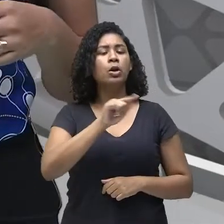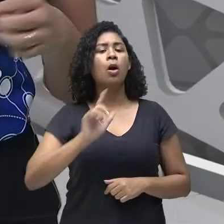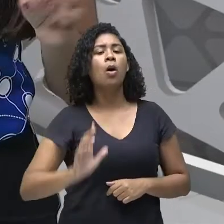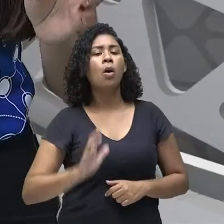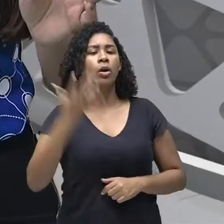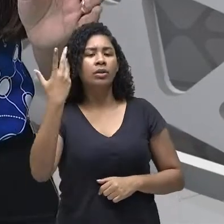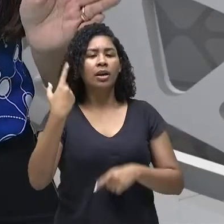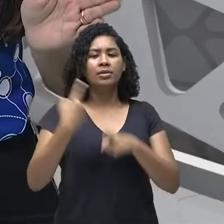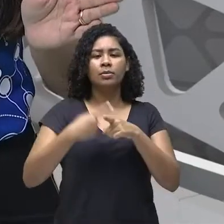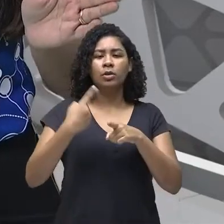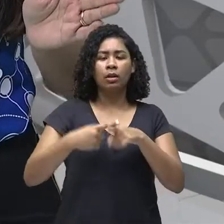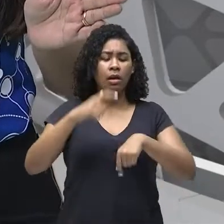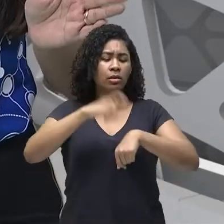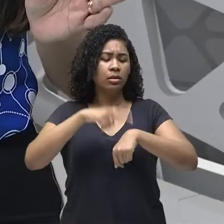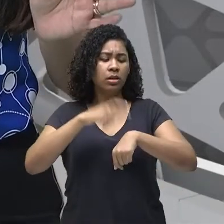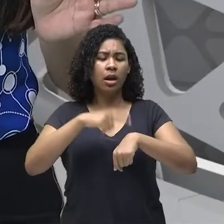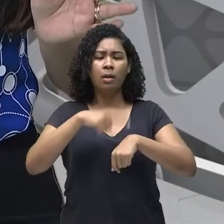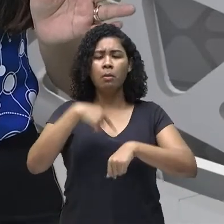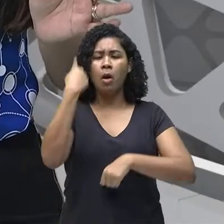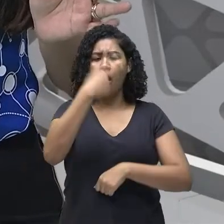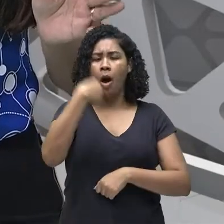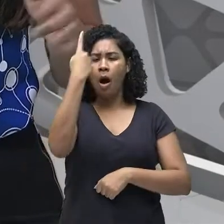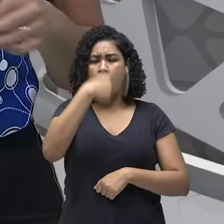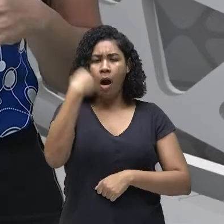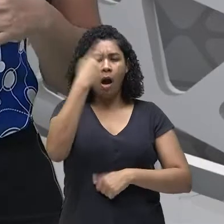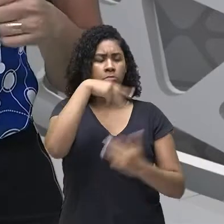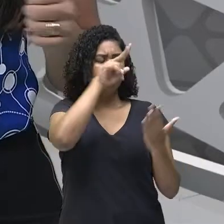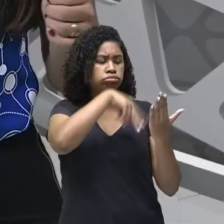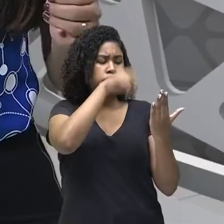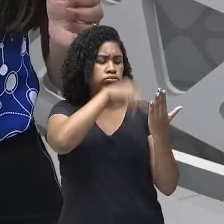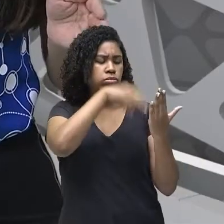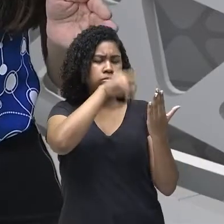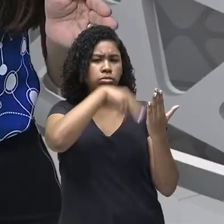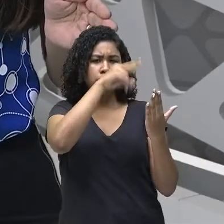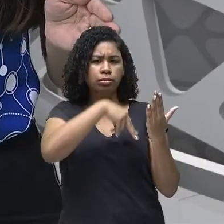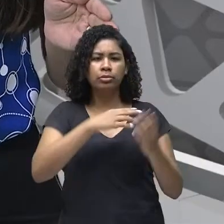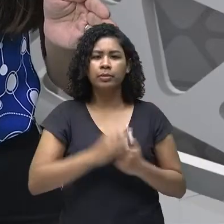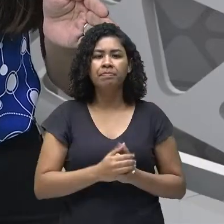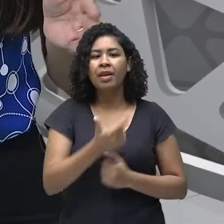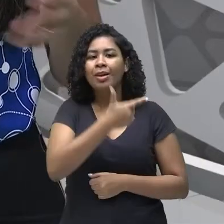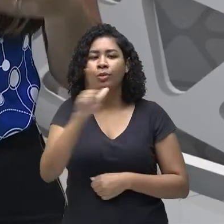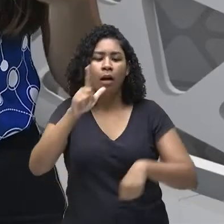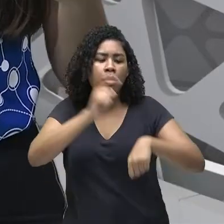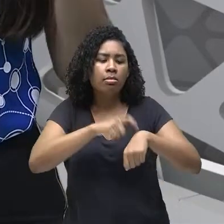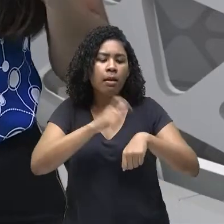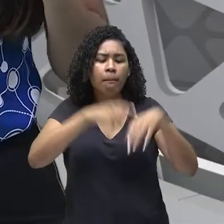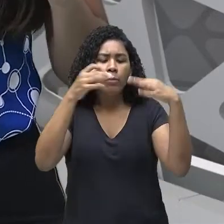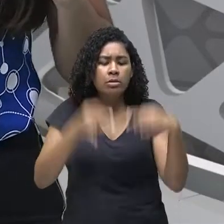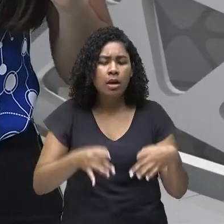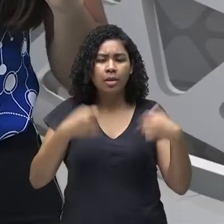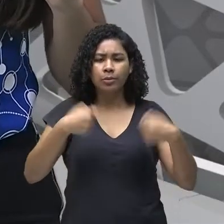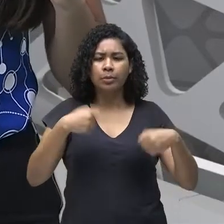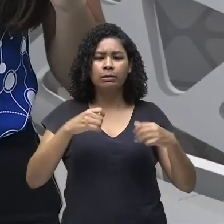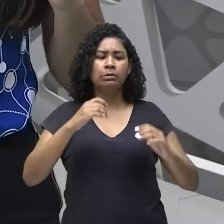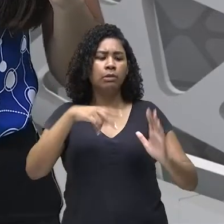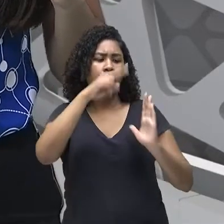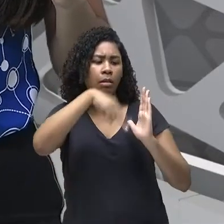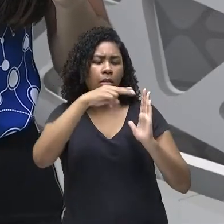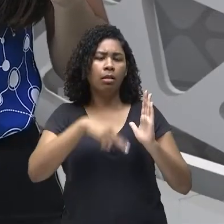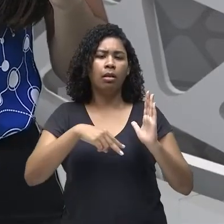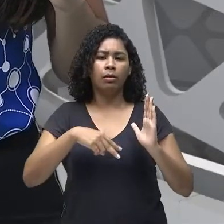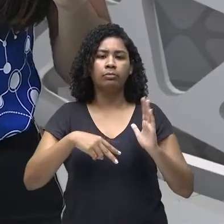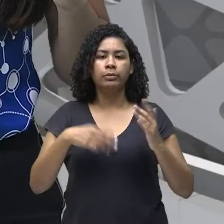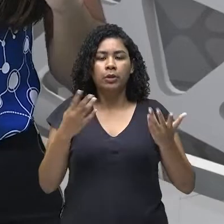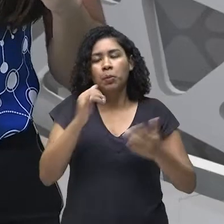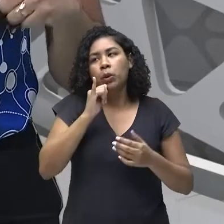longos espaços de tempo, ou seja, não existe um tempo determinado, porque quando você está fazendo uma prova,